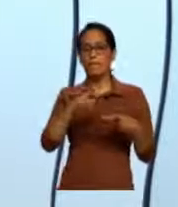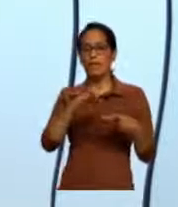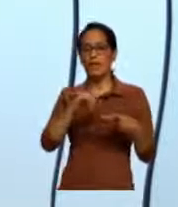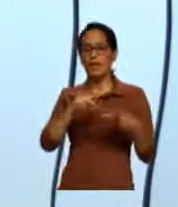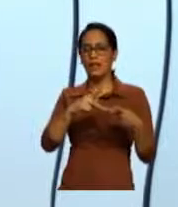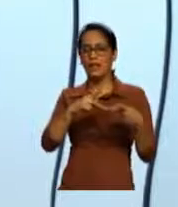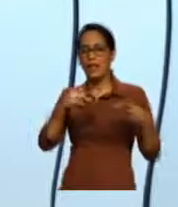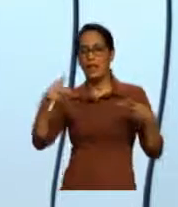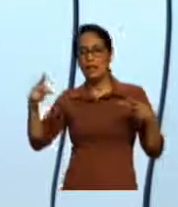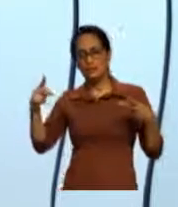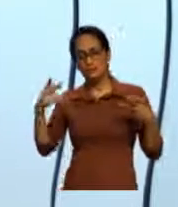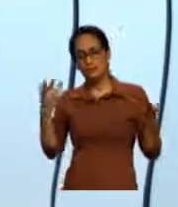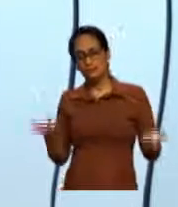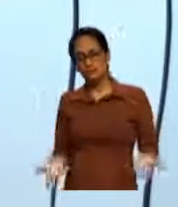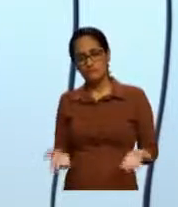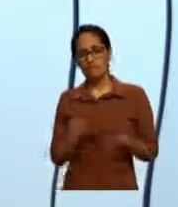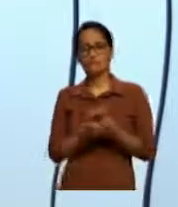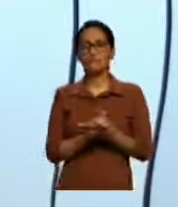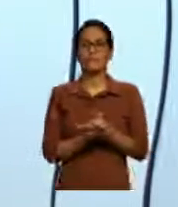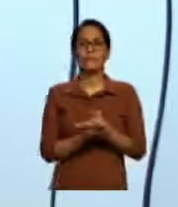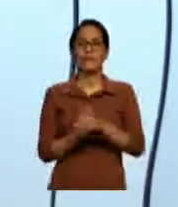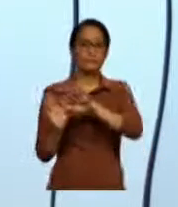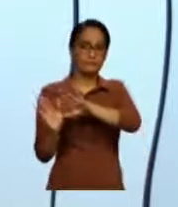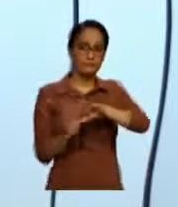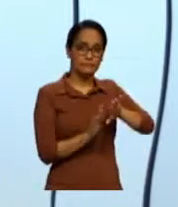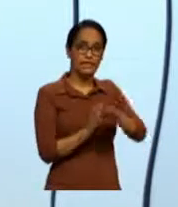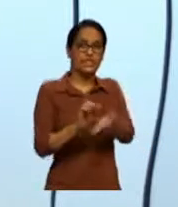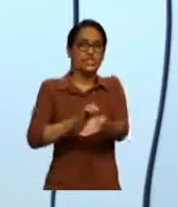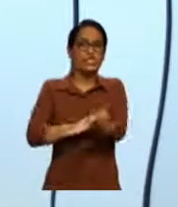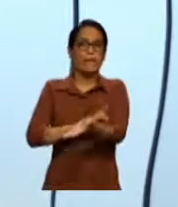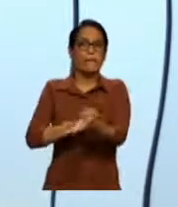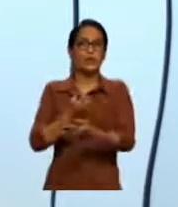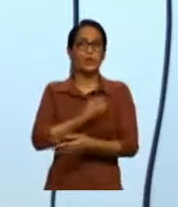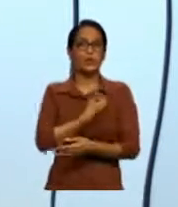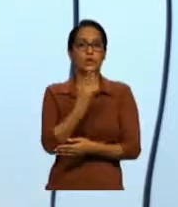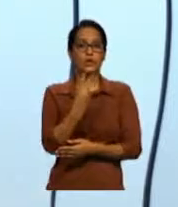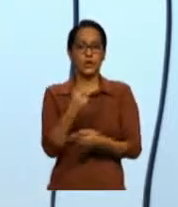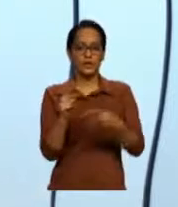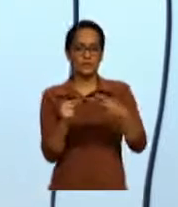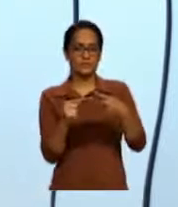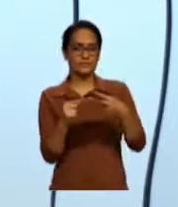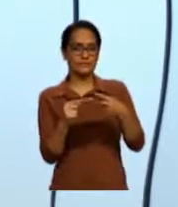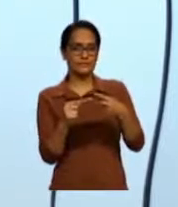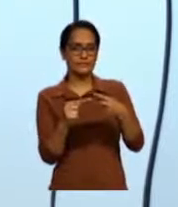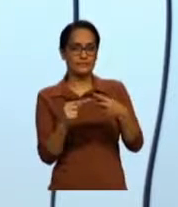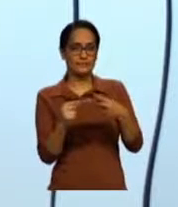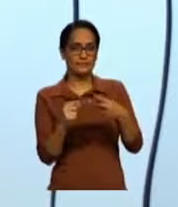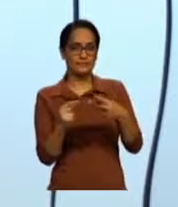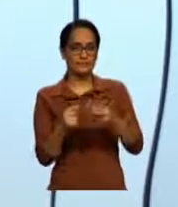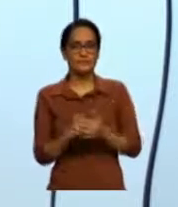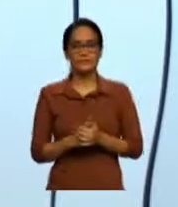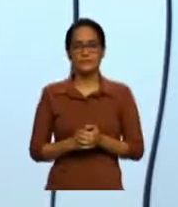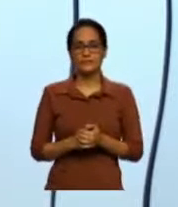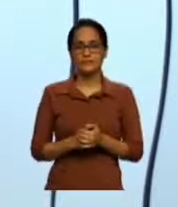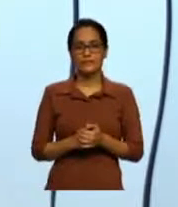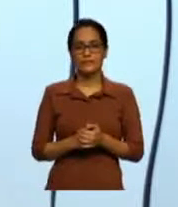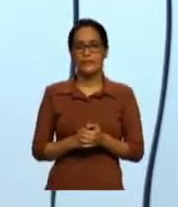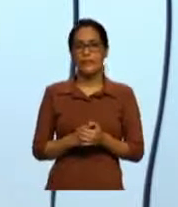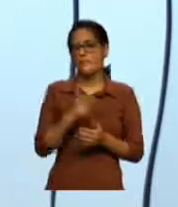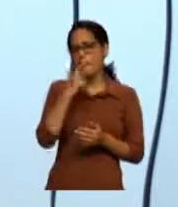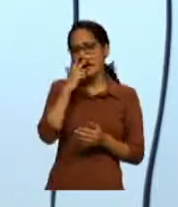organismo. Já o diabetes tipo 2 é o quê? Que a gente chama de diabetes